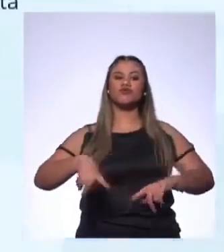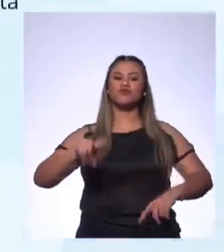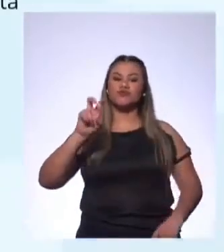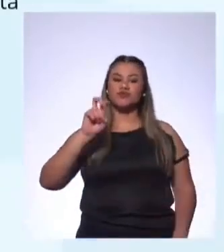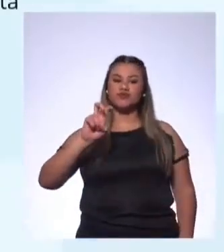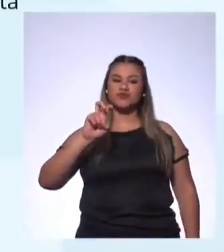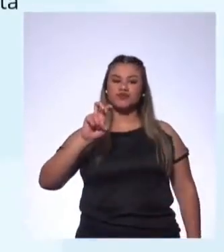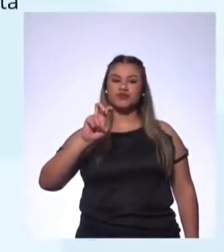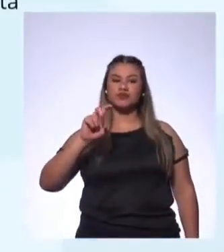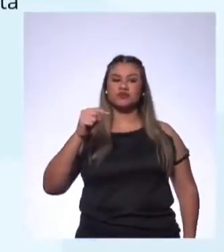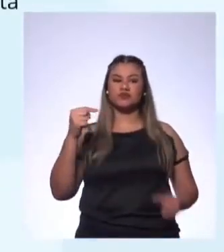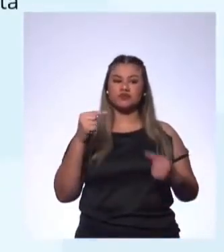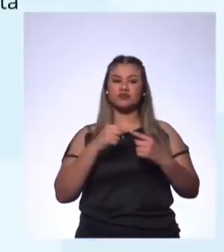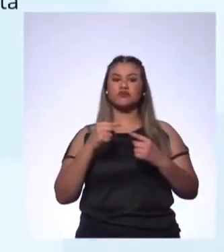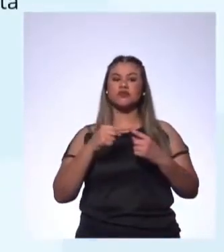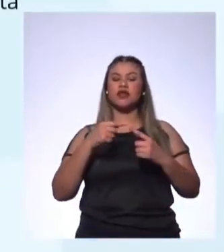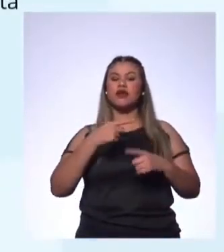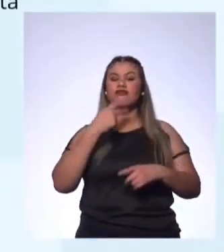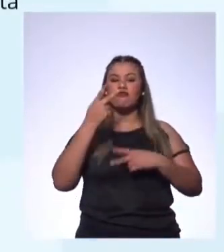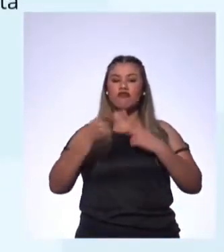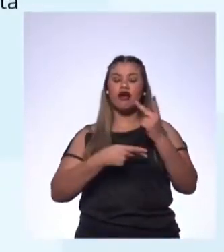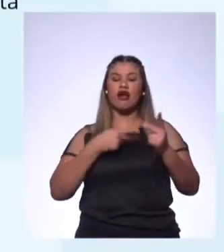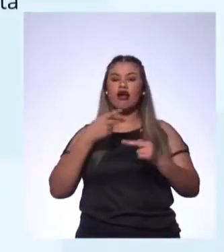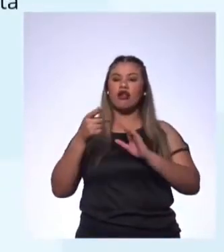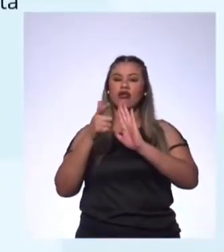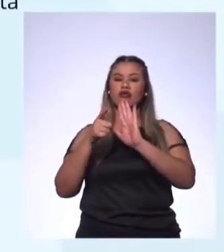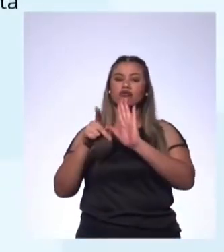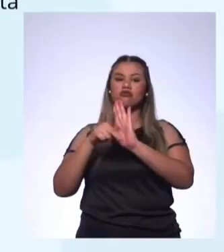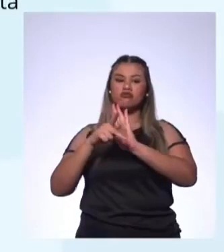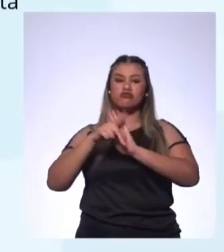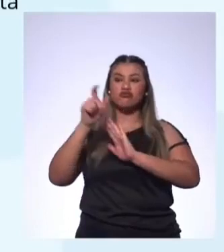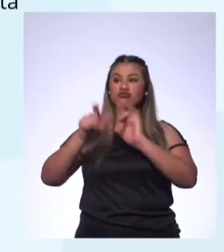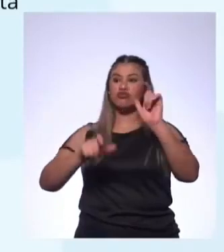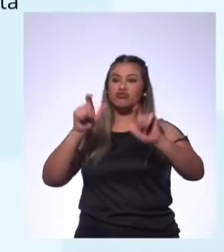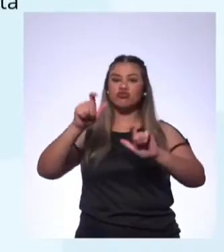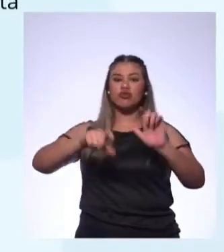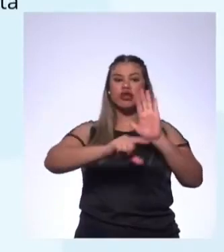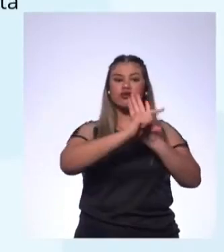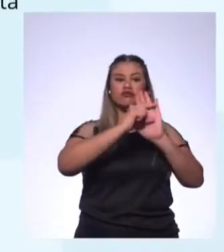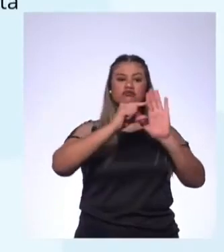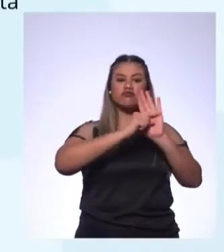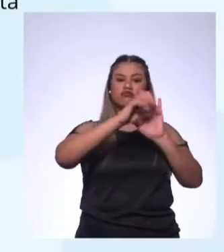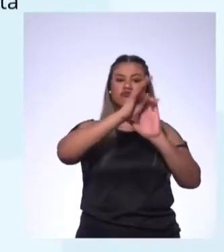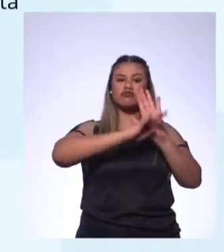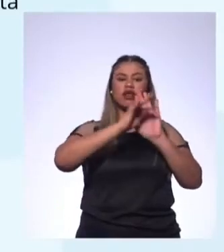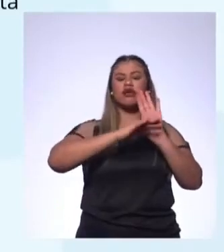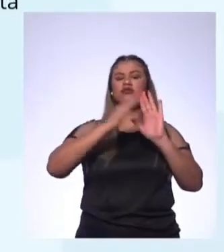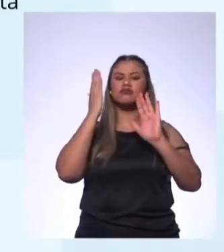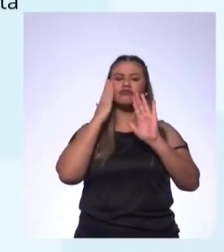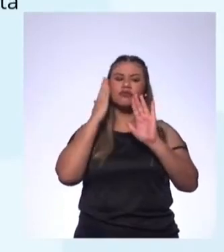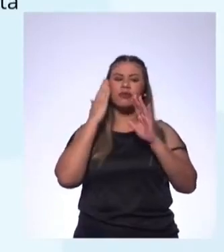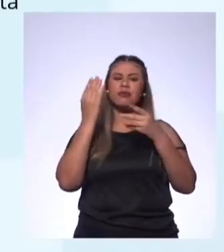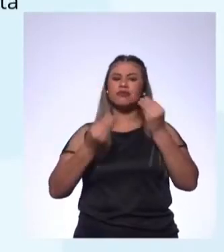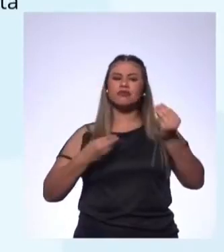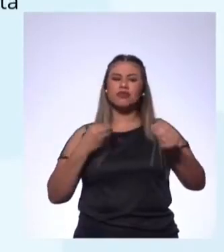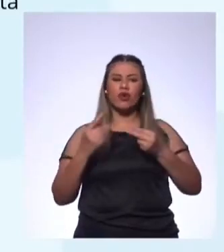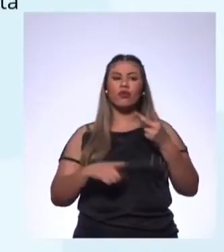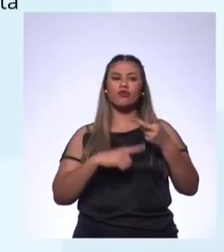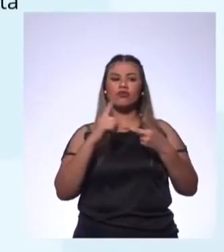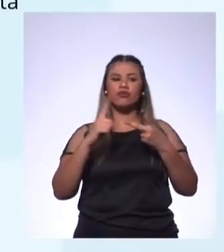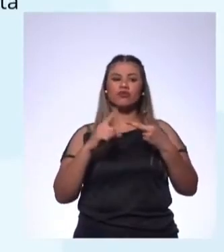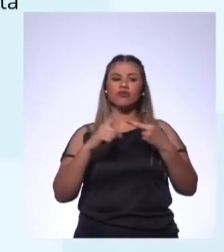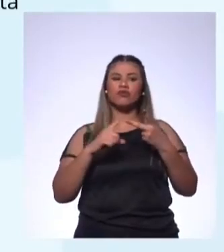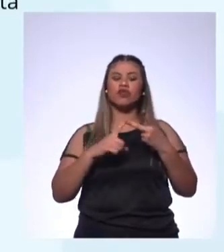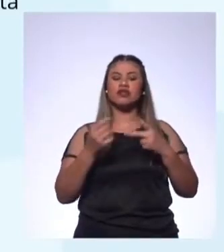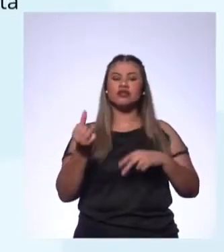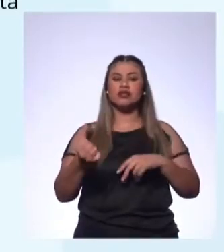são marcadas as falas das personagens no texto? Anotem a questão qual é. E a questão 6, o texto possui